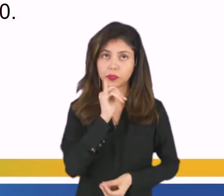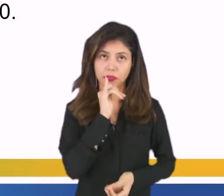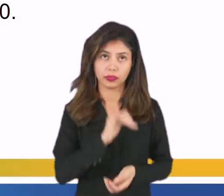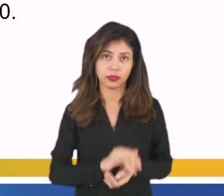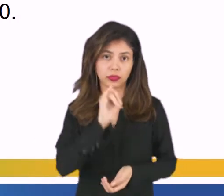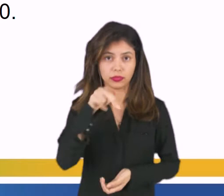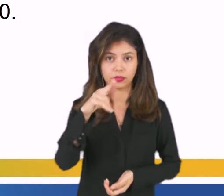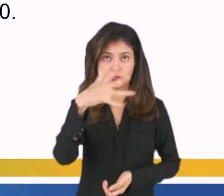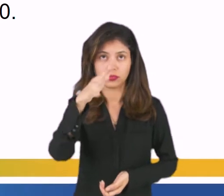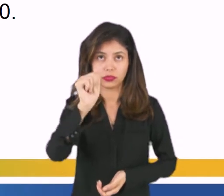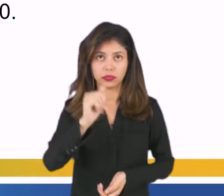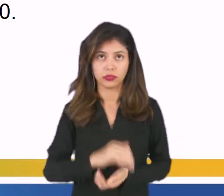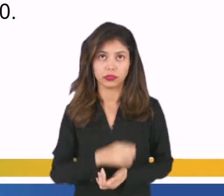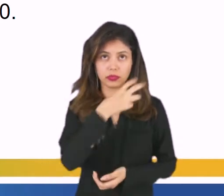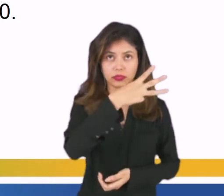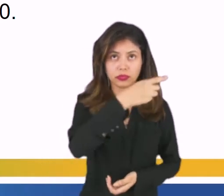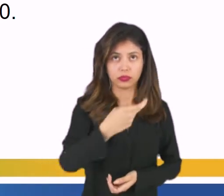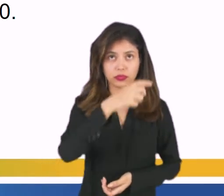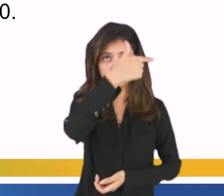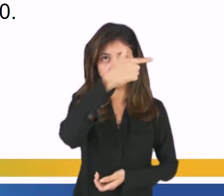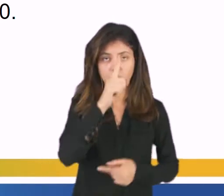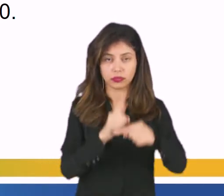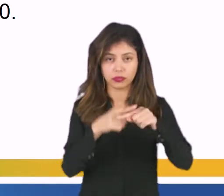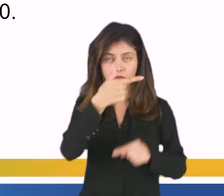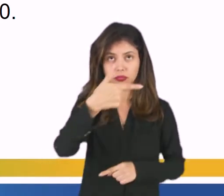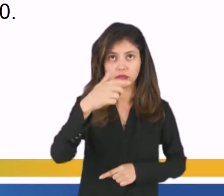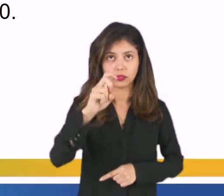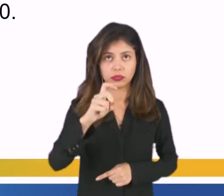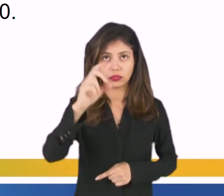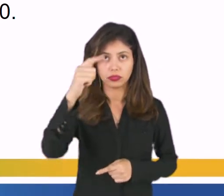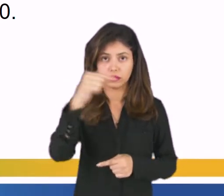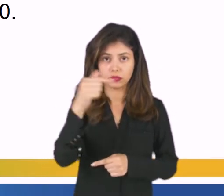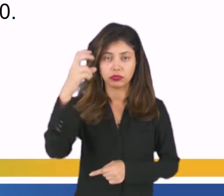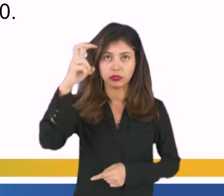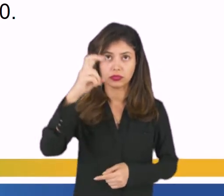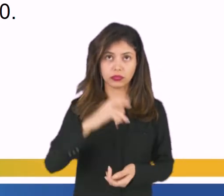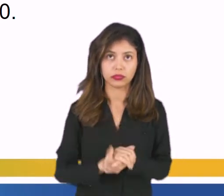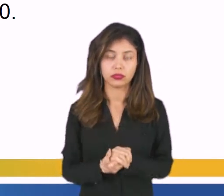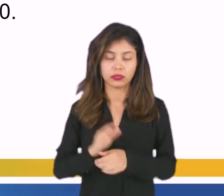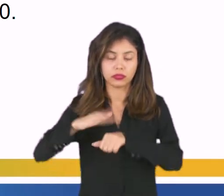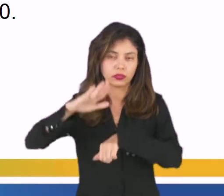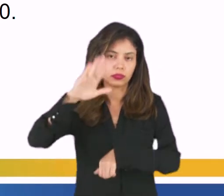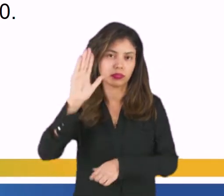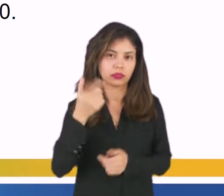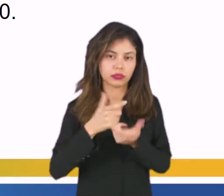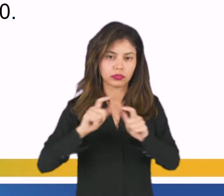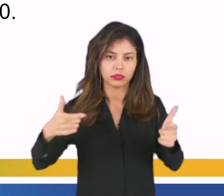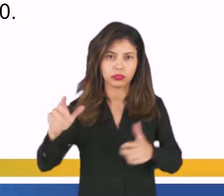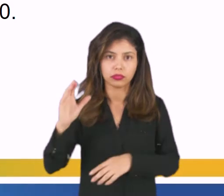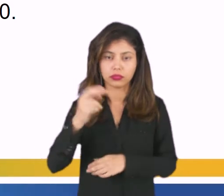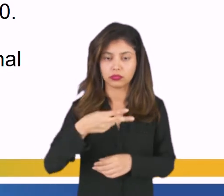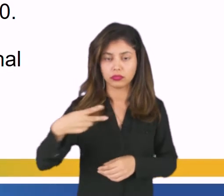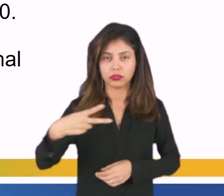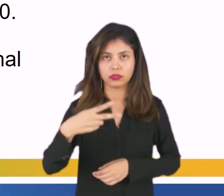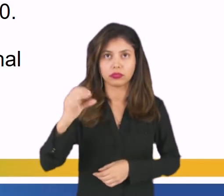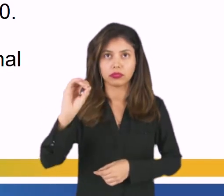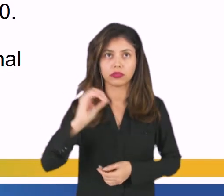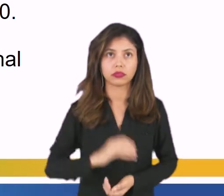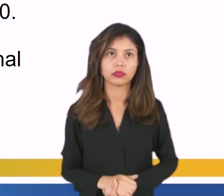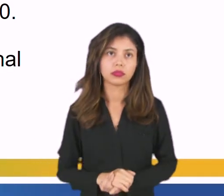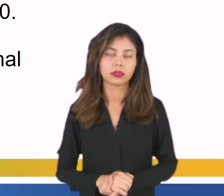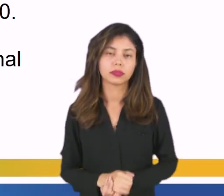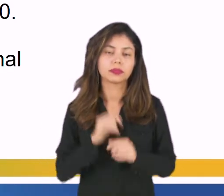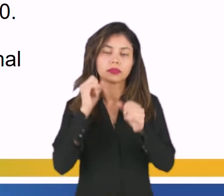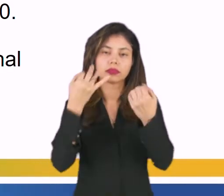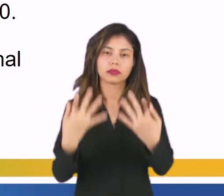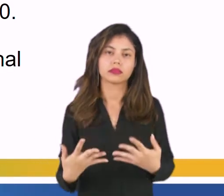a seguinte inequação: 3x² mais 2x menos 5 maior ou igual a zero. Então,